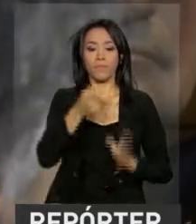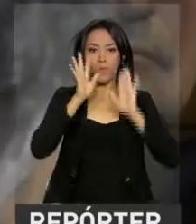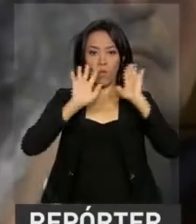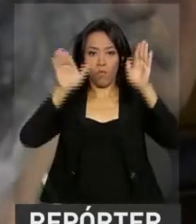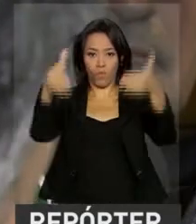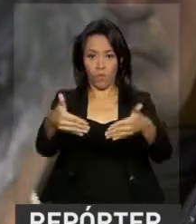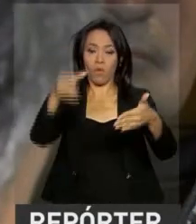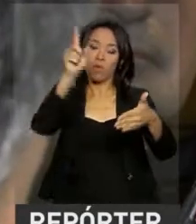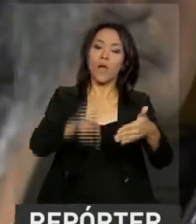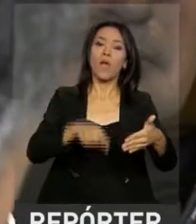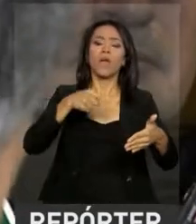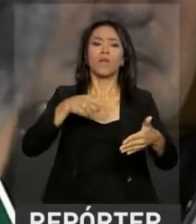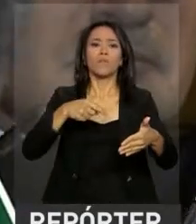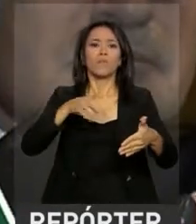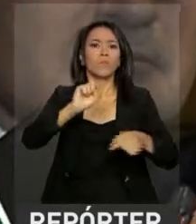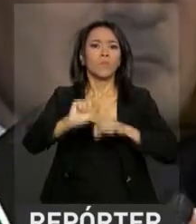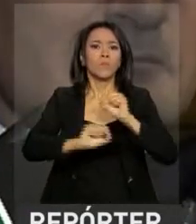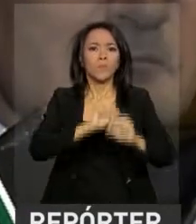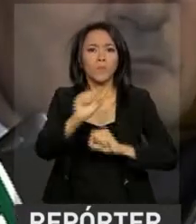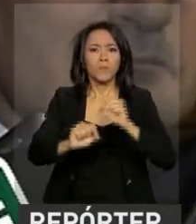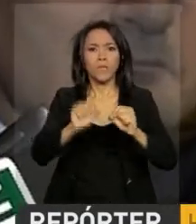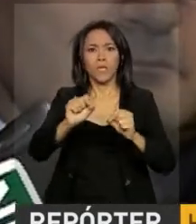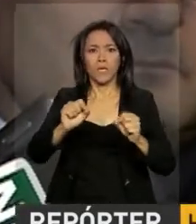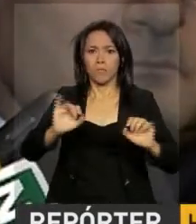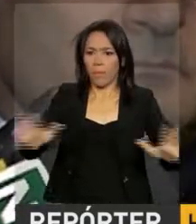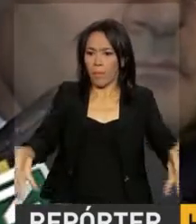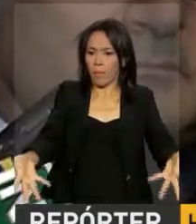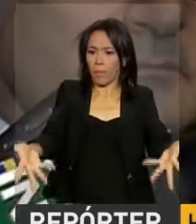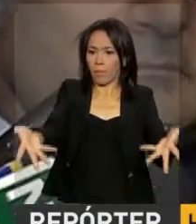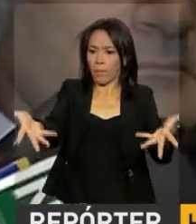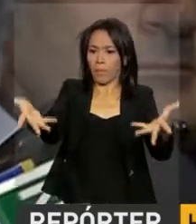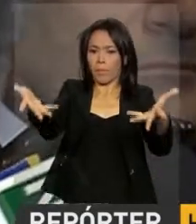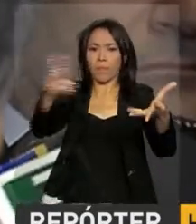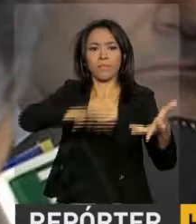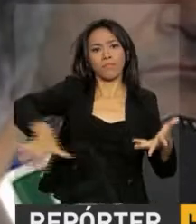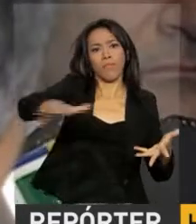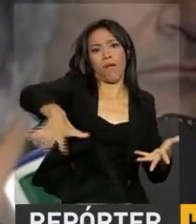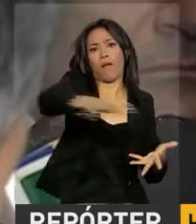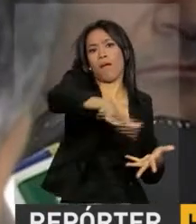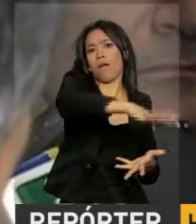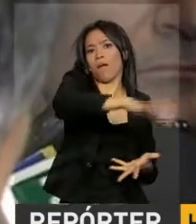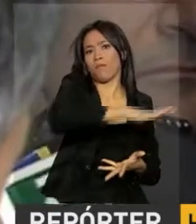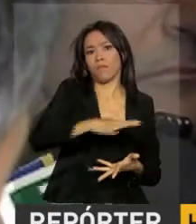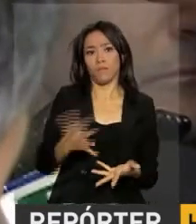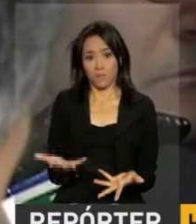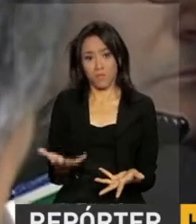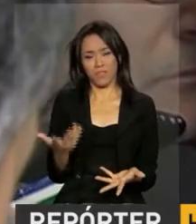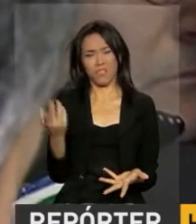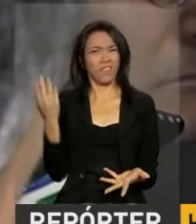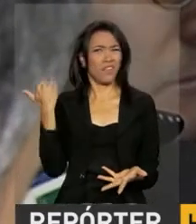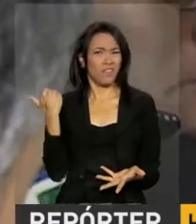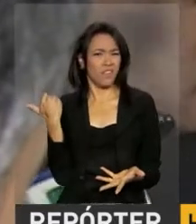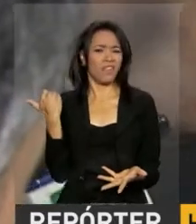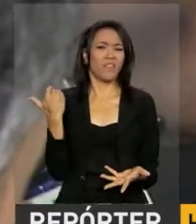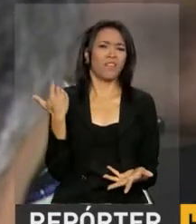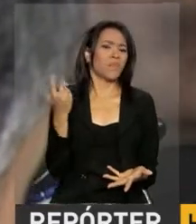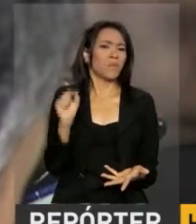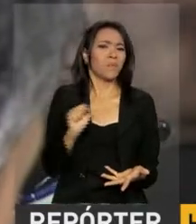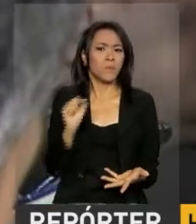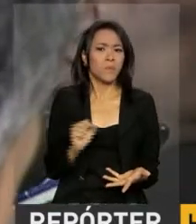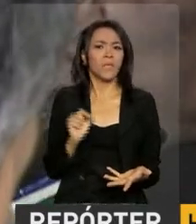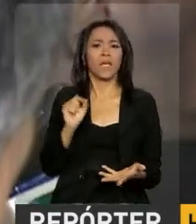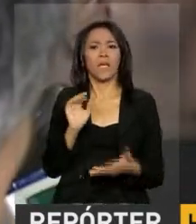é o aumento da produtividade em todas as áreas. Pois é. Do funcionamento, desde o registro